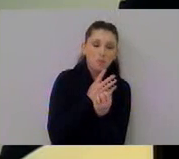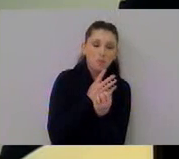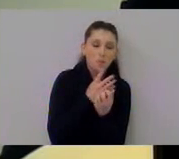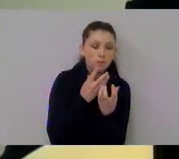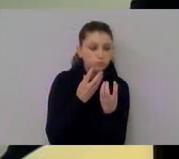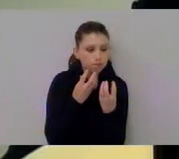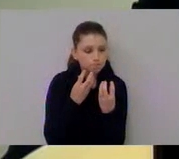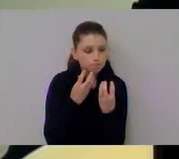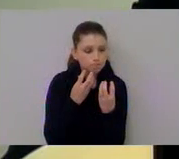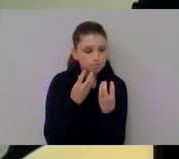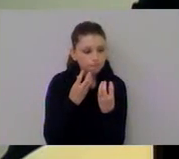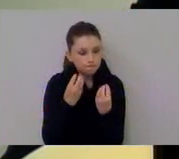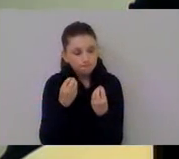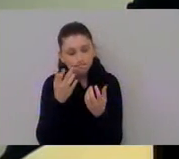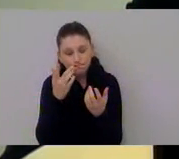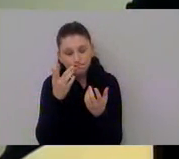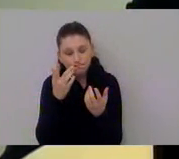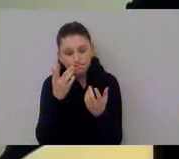choravam